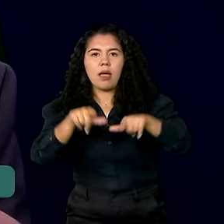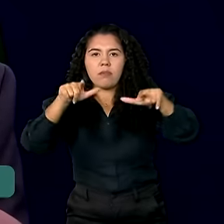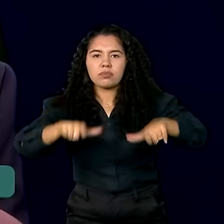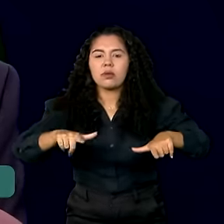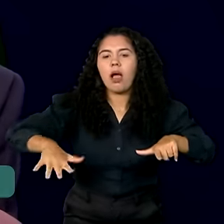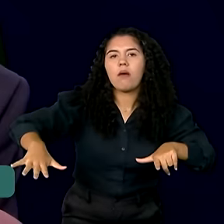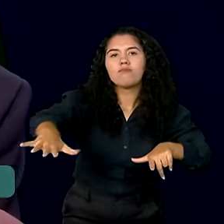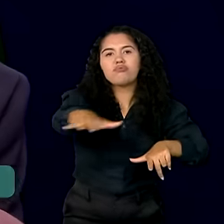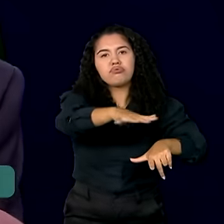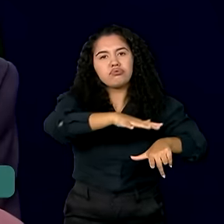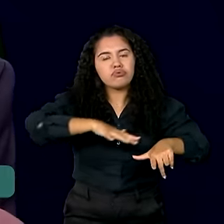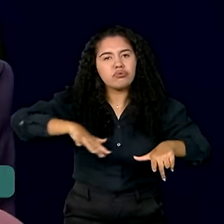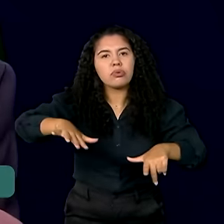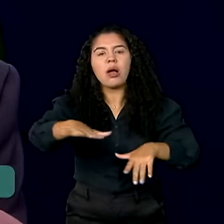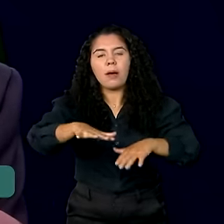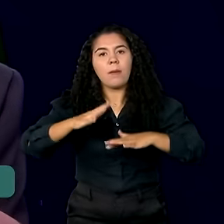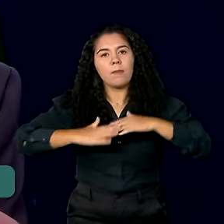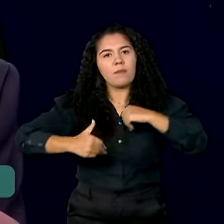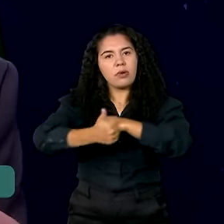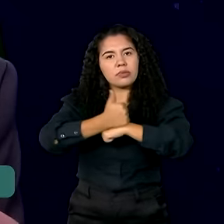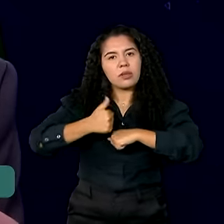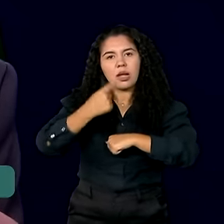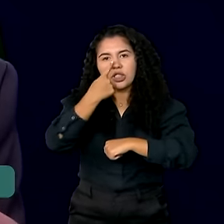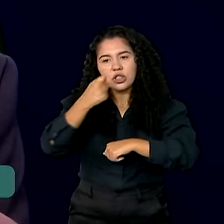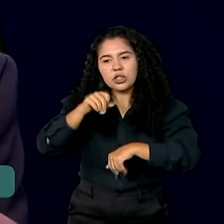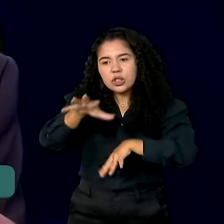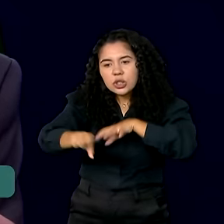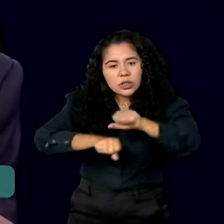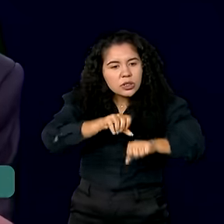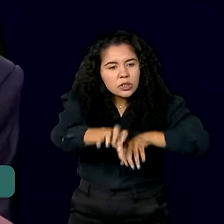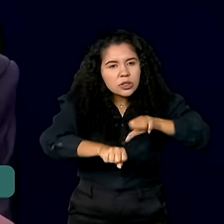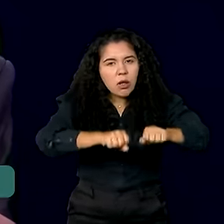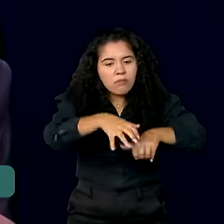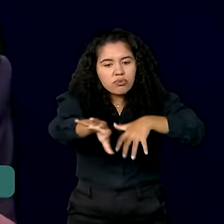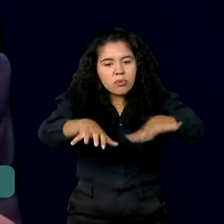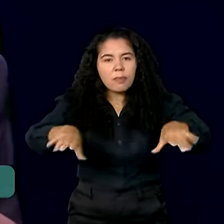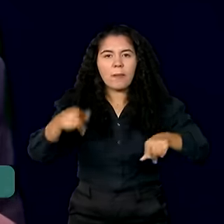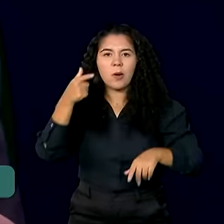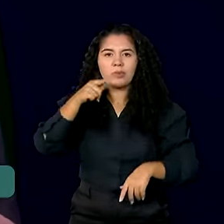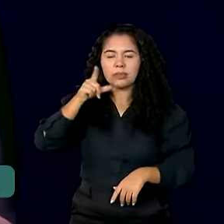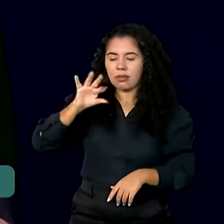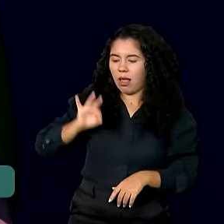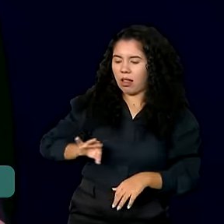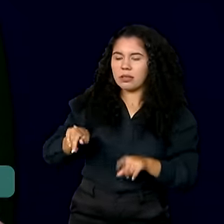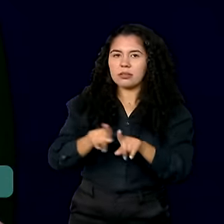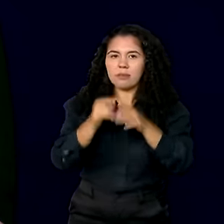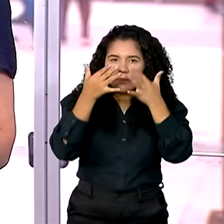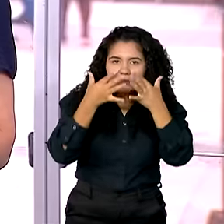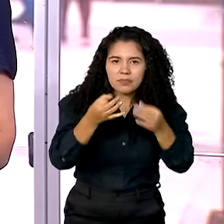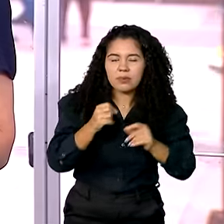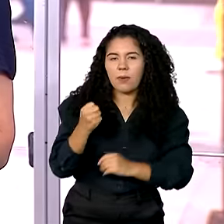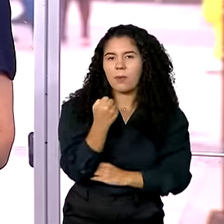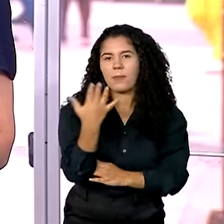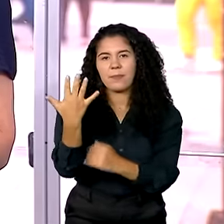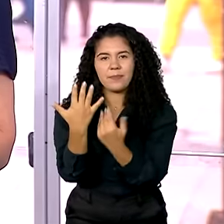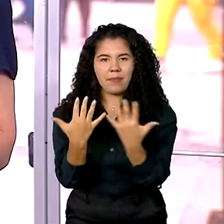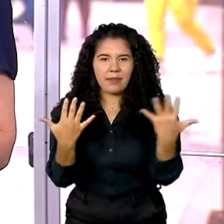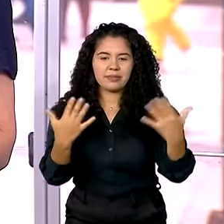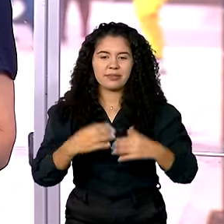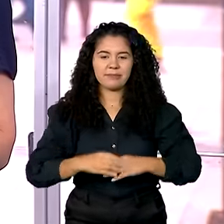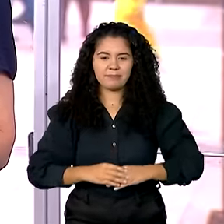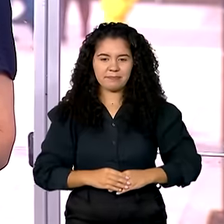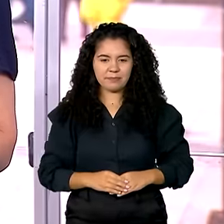uma infraestrutura para esses catadores para que eles possam fazer um trabalho que, além de eles gerarem renda, eles cuidam do nosso meio ambiente.